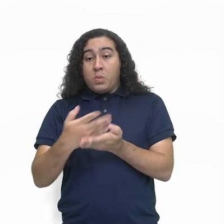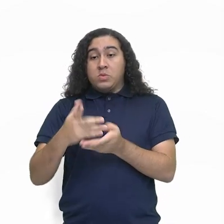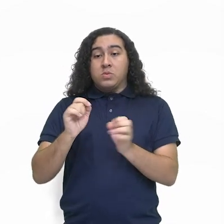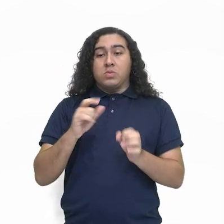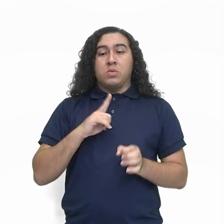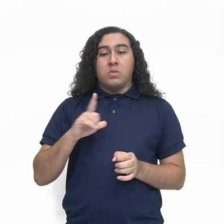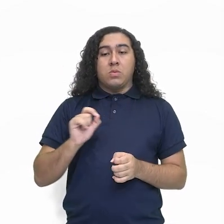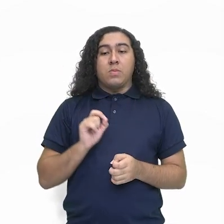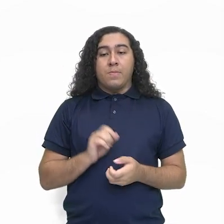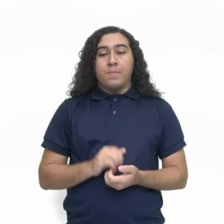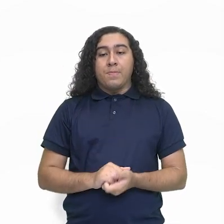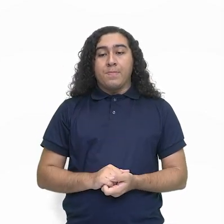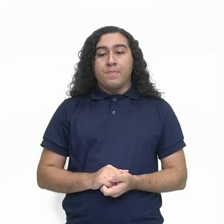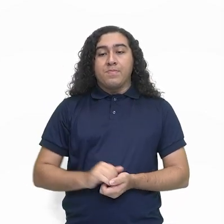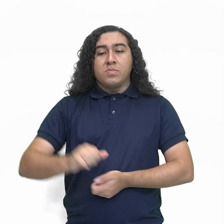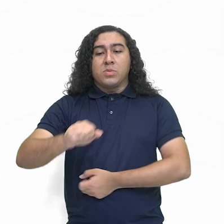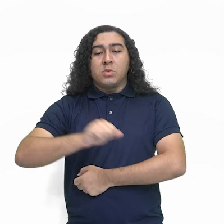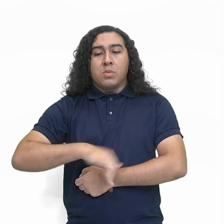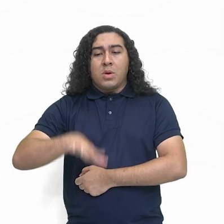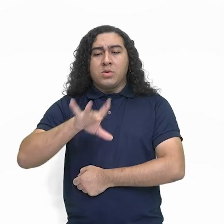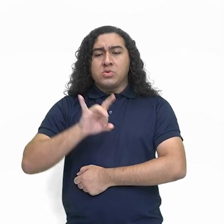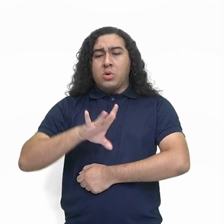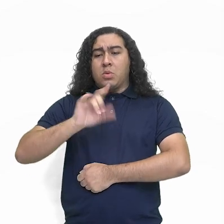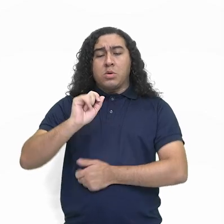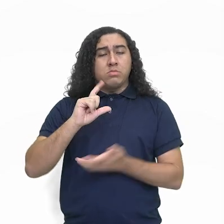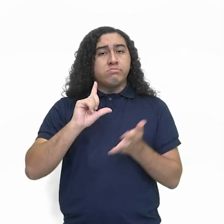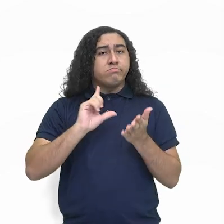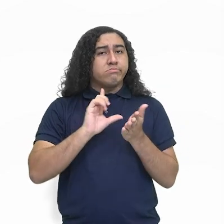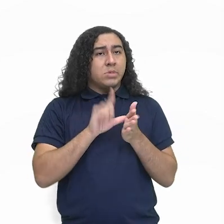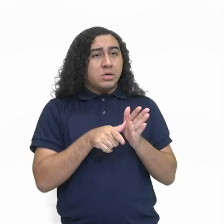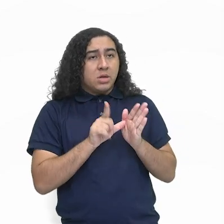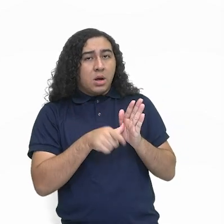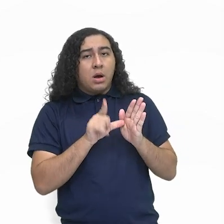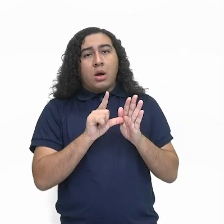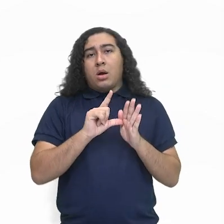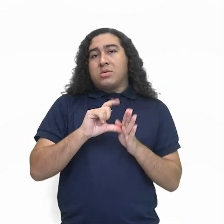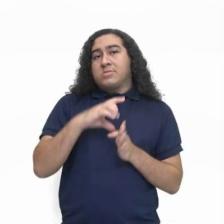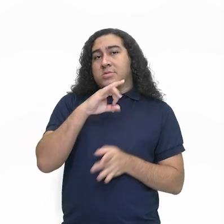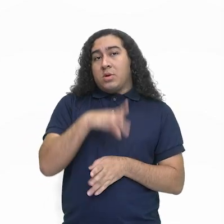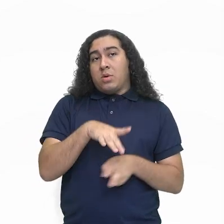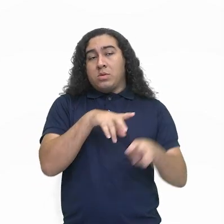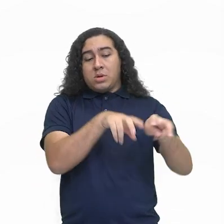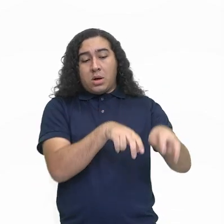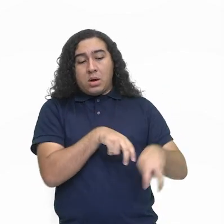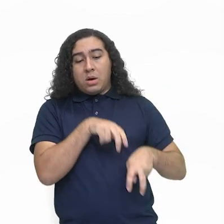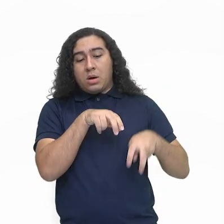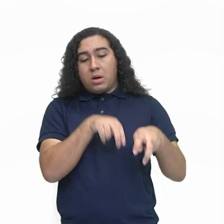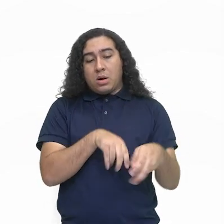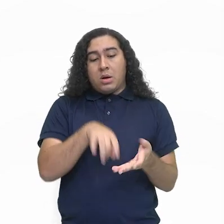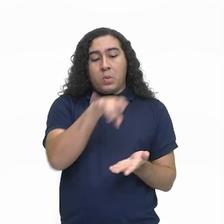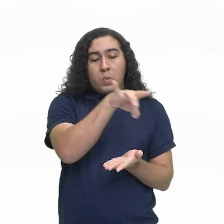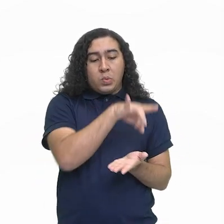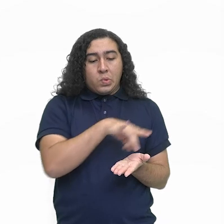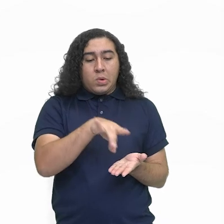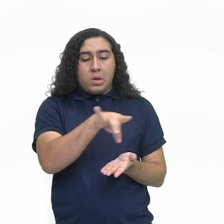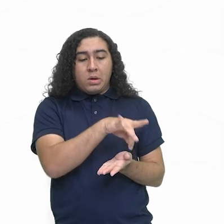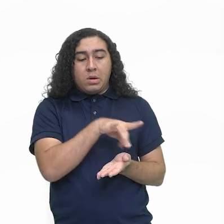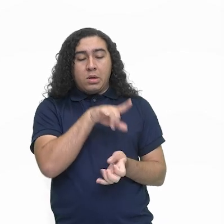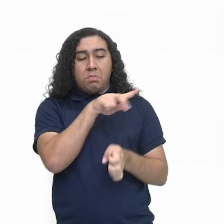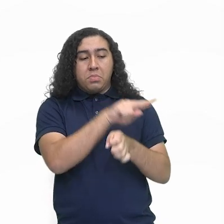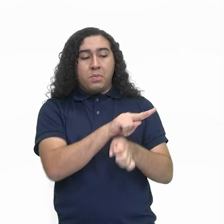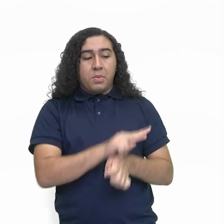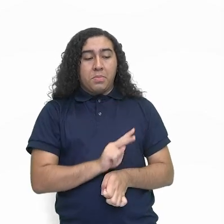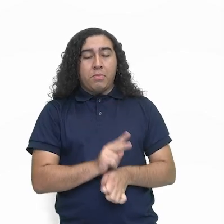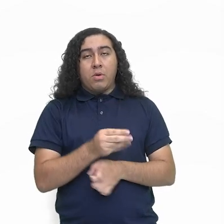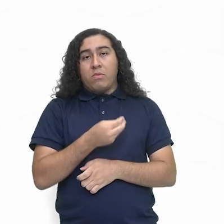que o campo é só aquela coisa atrasada, né? É só mexer com a terra e vivendo ali,